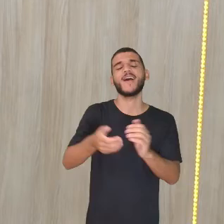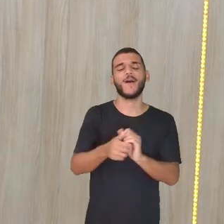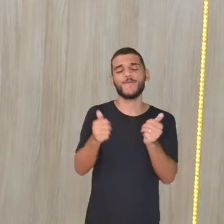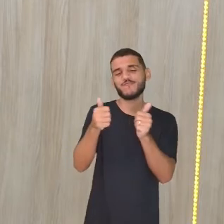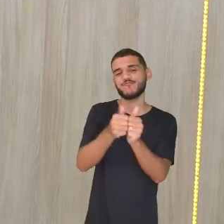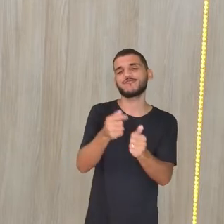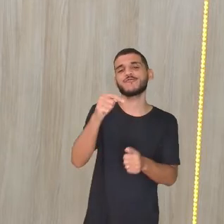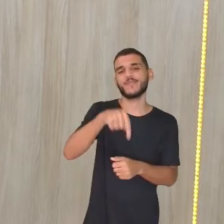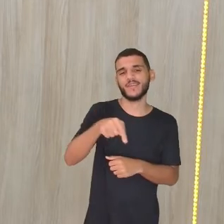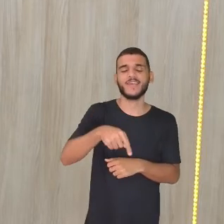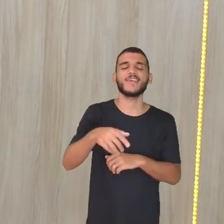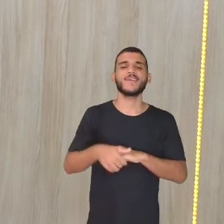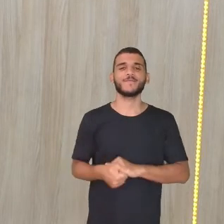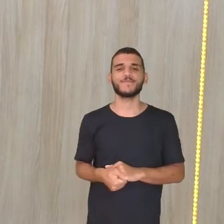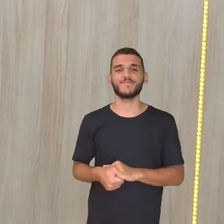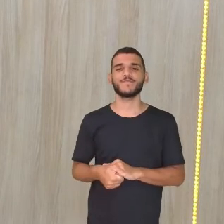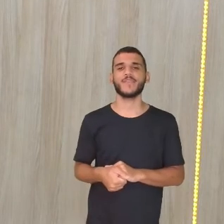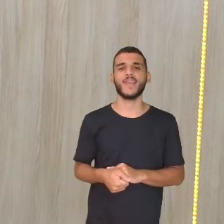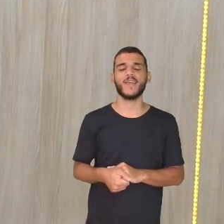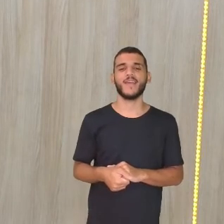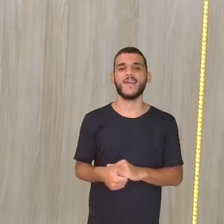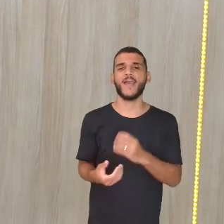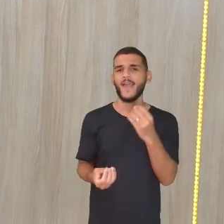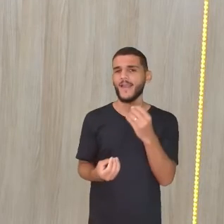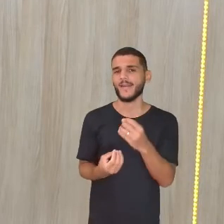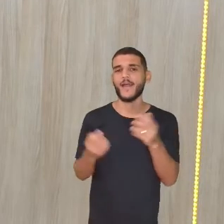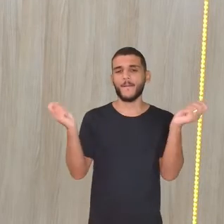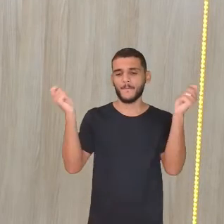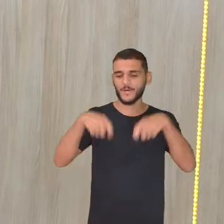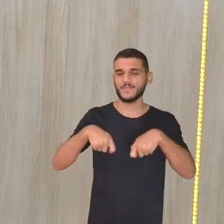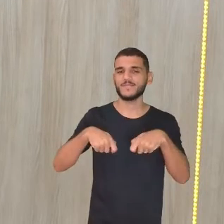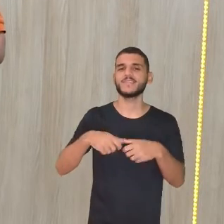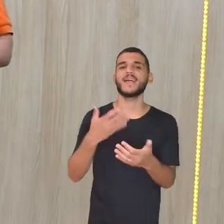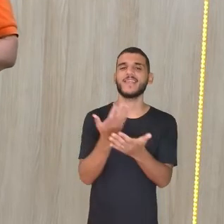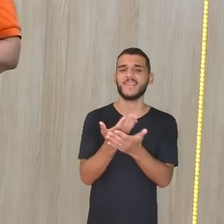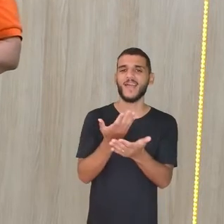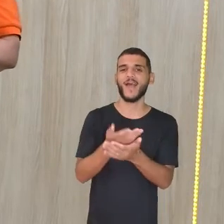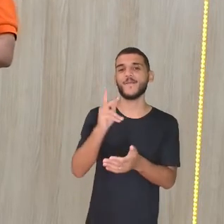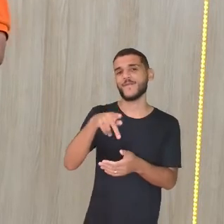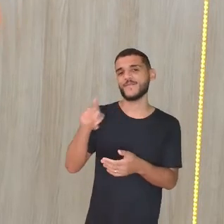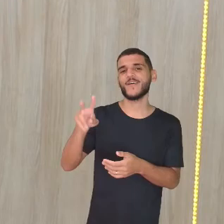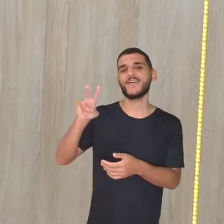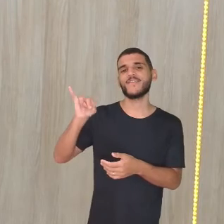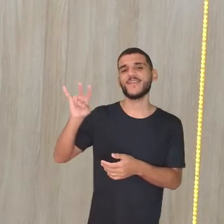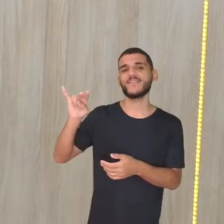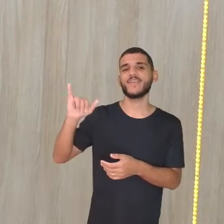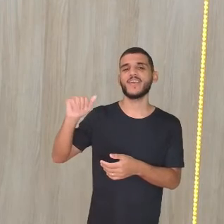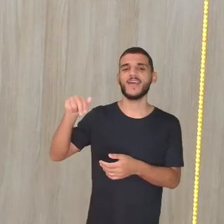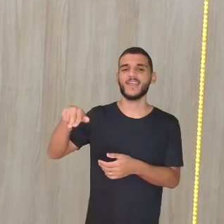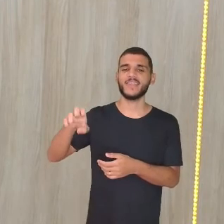conosco, tornando essa aula possível. E agradeço também a professora Viviane, que está aqui